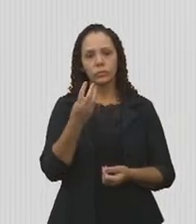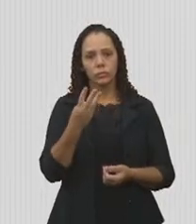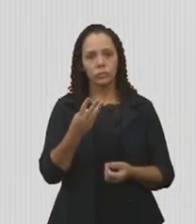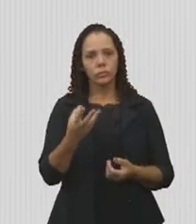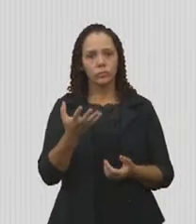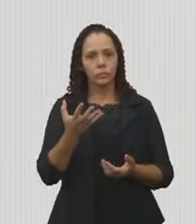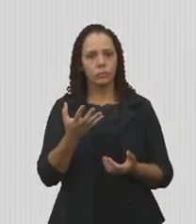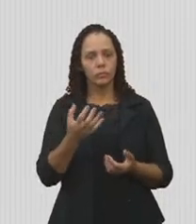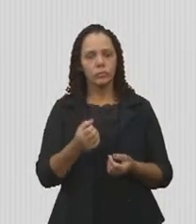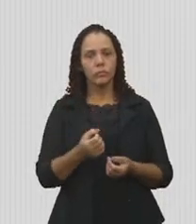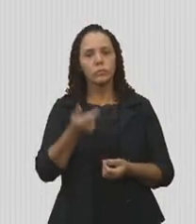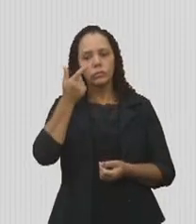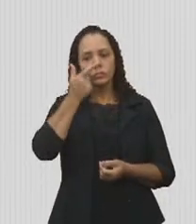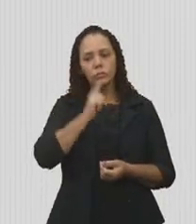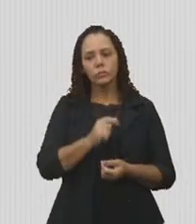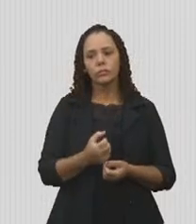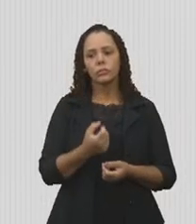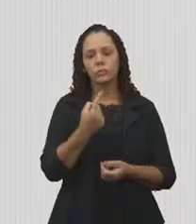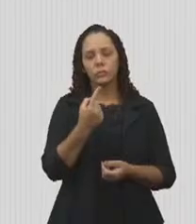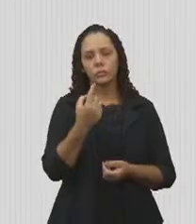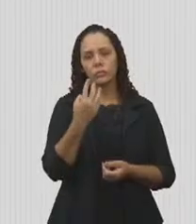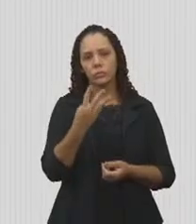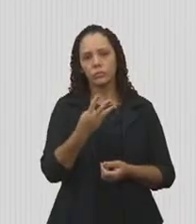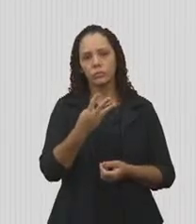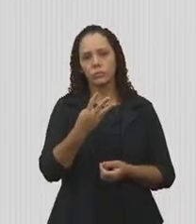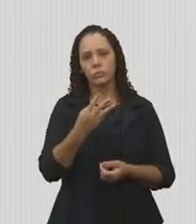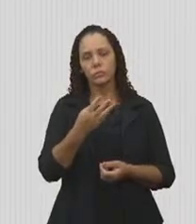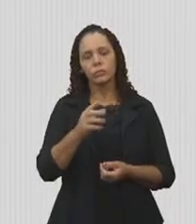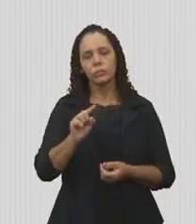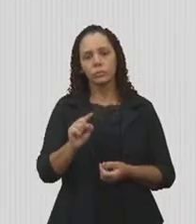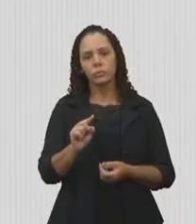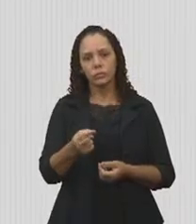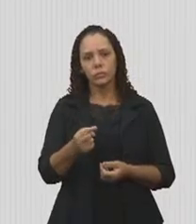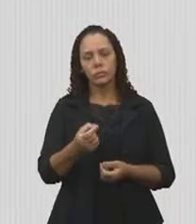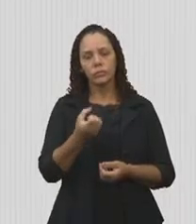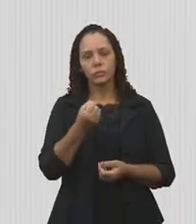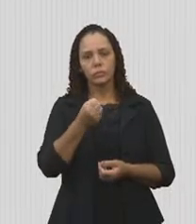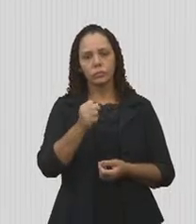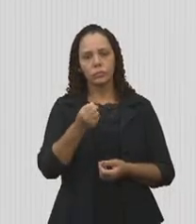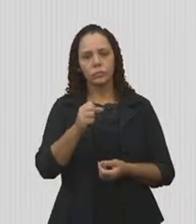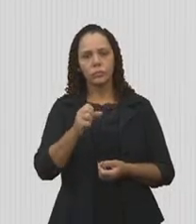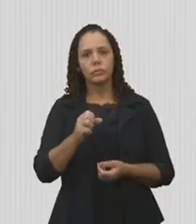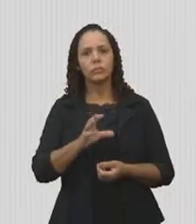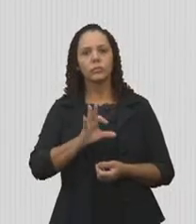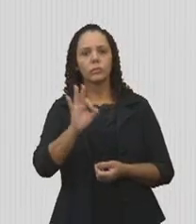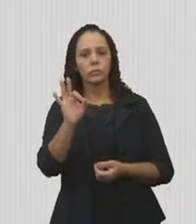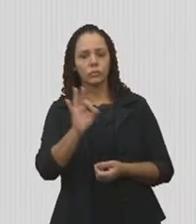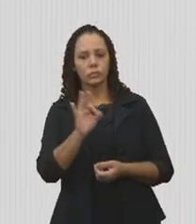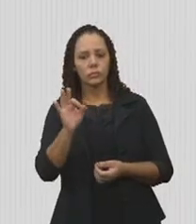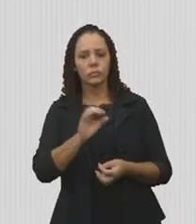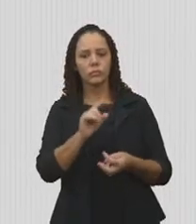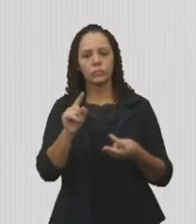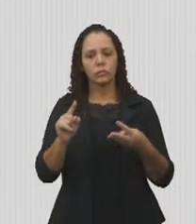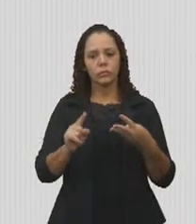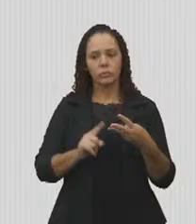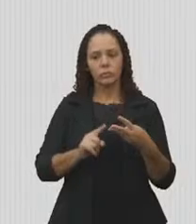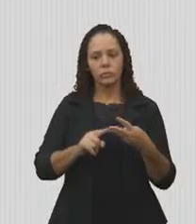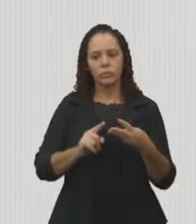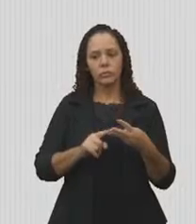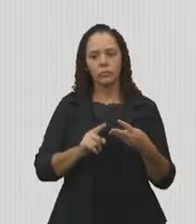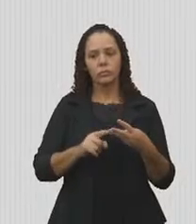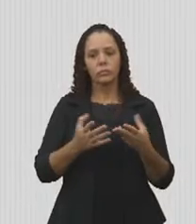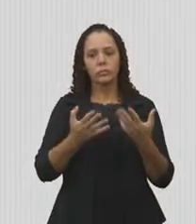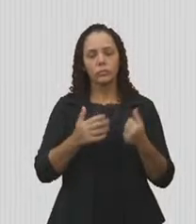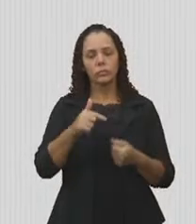município arrecadou 14 mil, ou seja, 8%. A receita patrimonial dos 72 mil previstos,